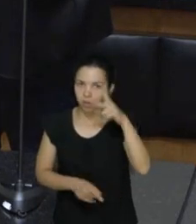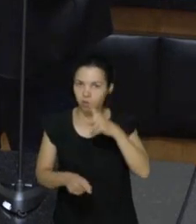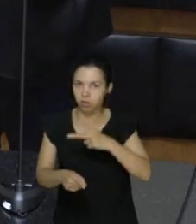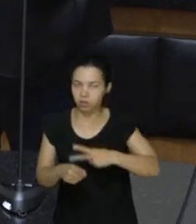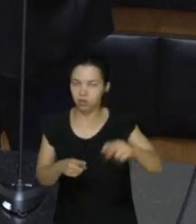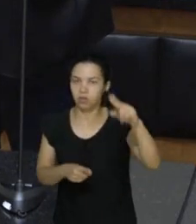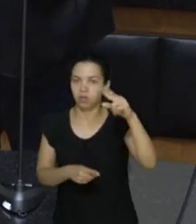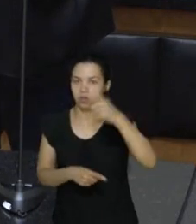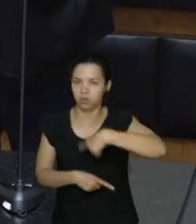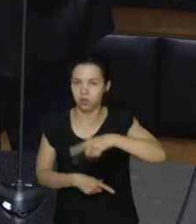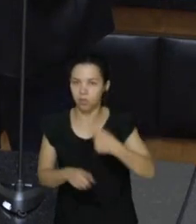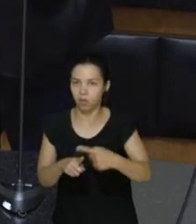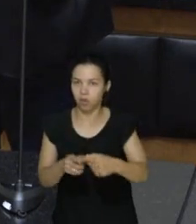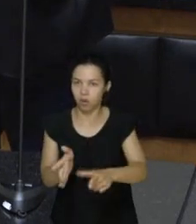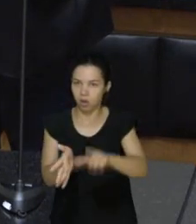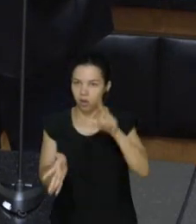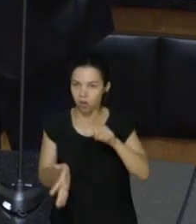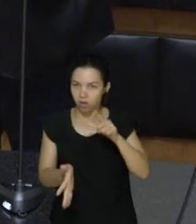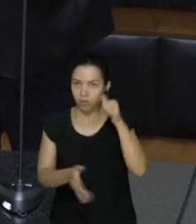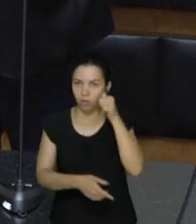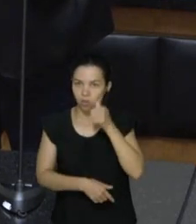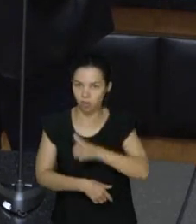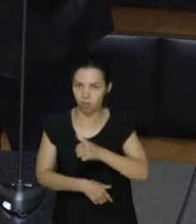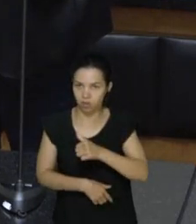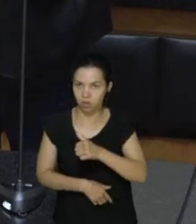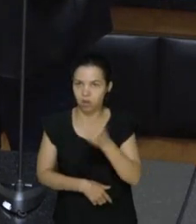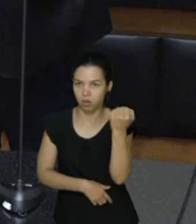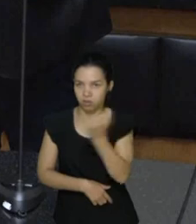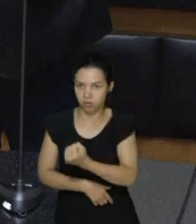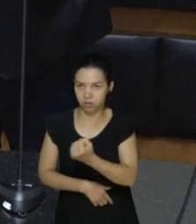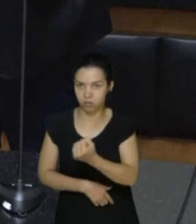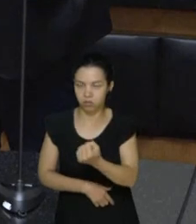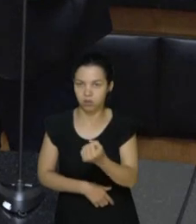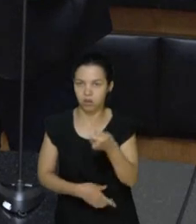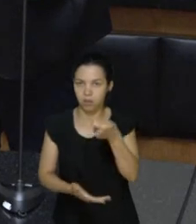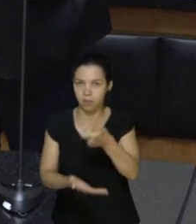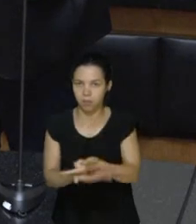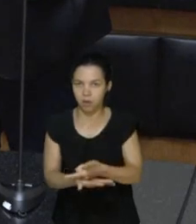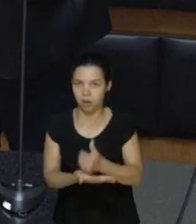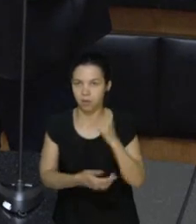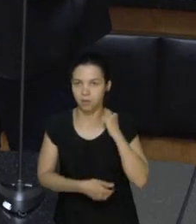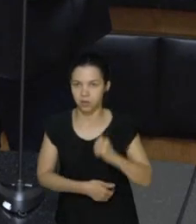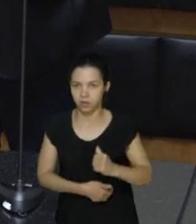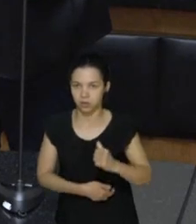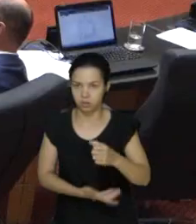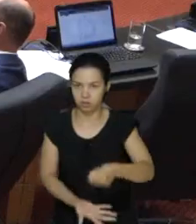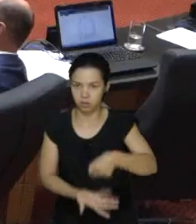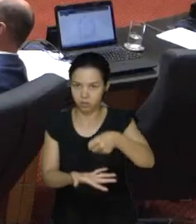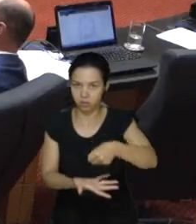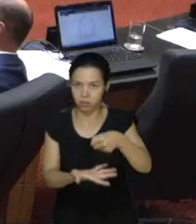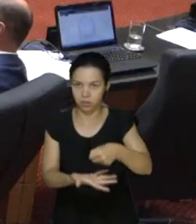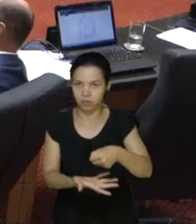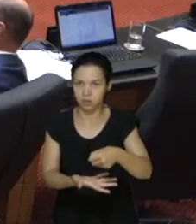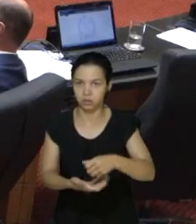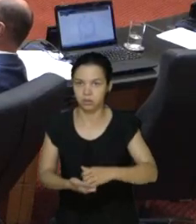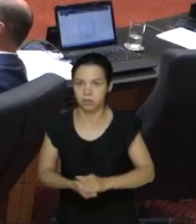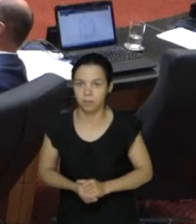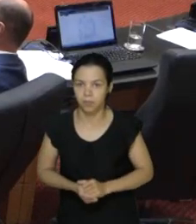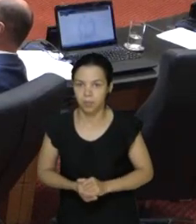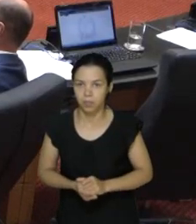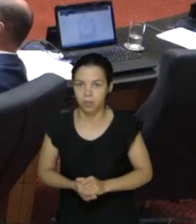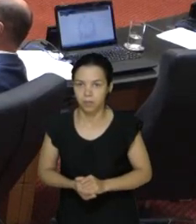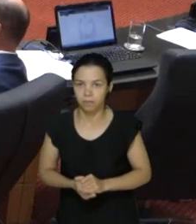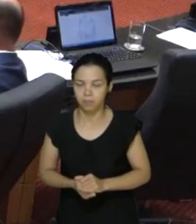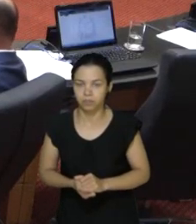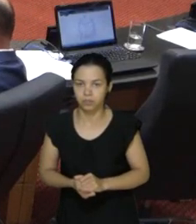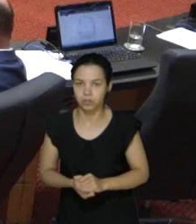mulher era assassinada e pagava uma fiança, pagava uma cesta básica. Não era assim, deputado Mauro? Era assim. Então, eu